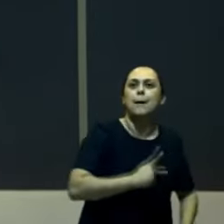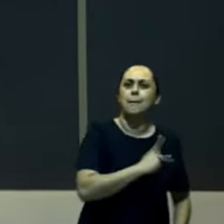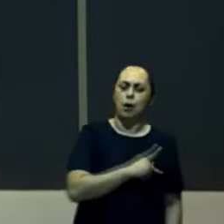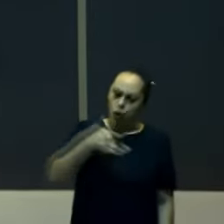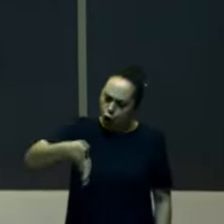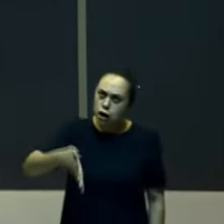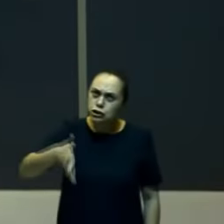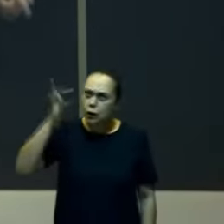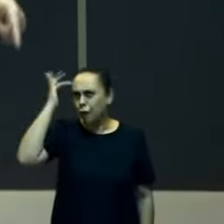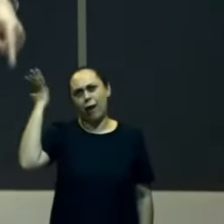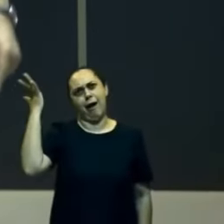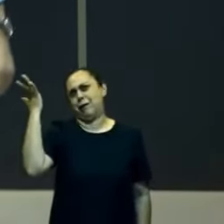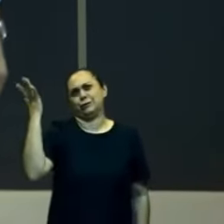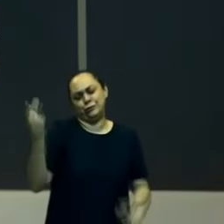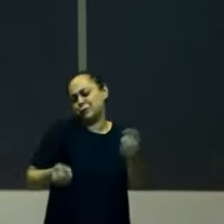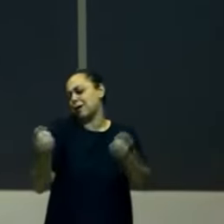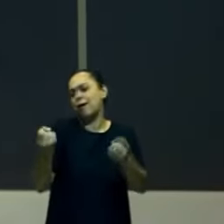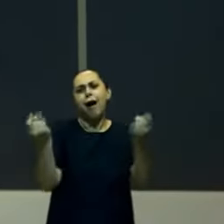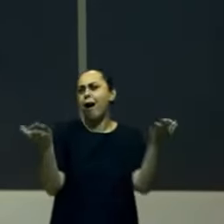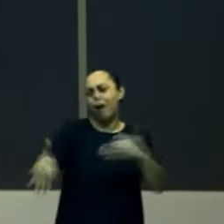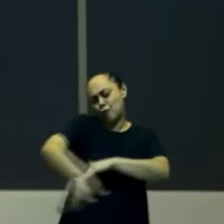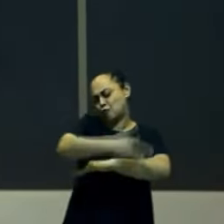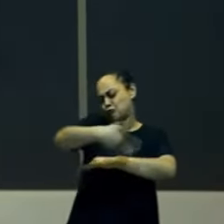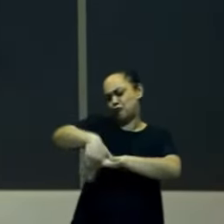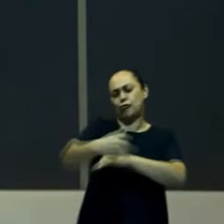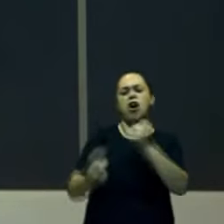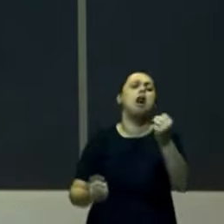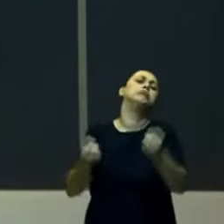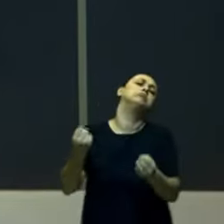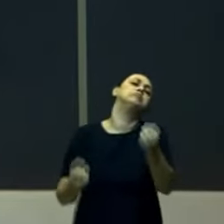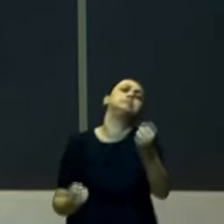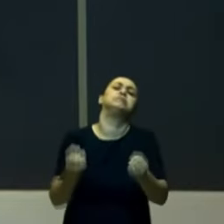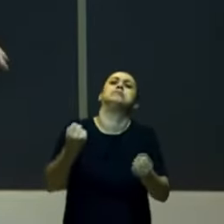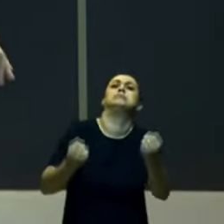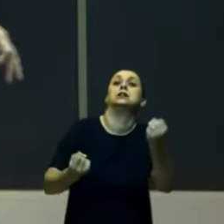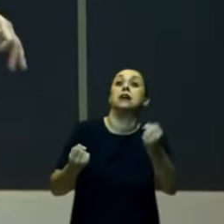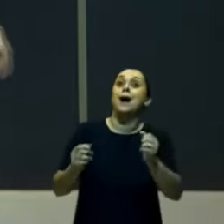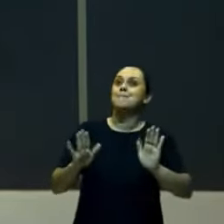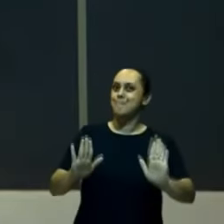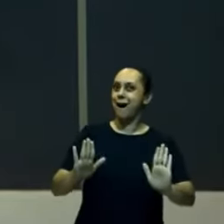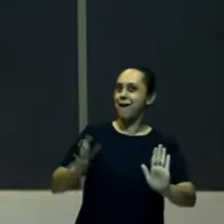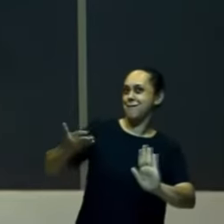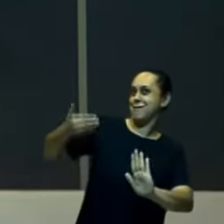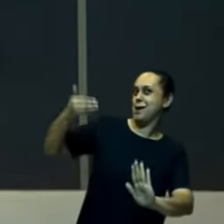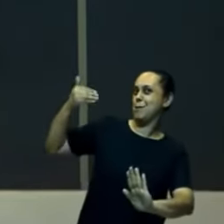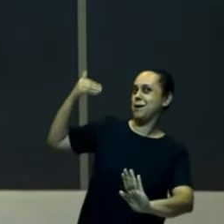temos, com as estradas que temos. Naquela época não tinha carro. Naquela época, irmãos,